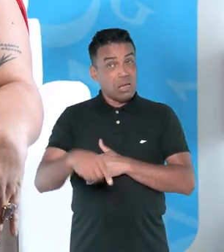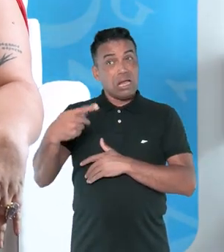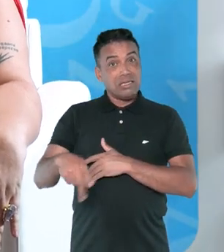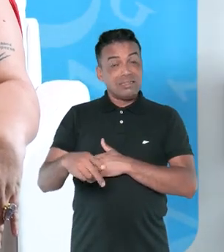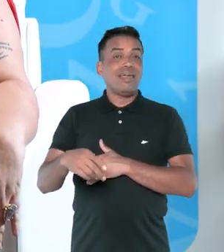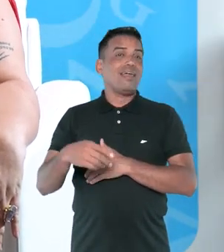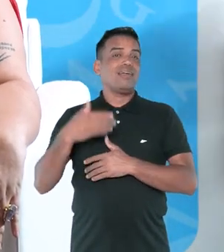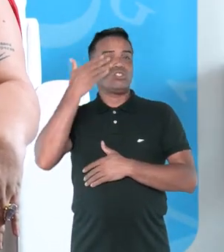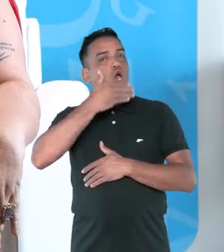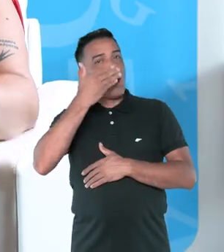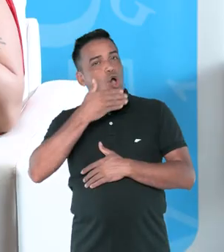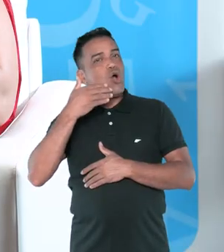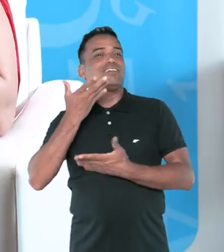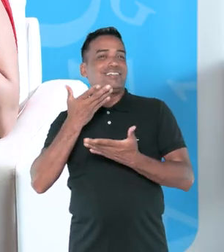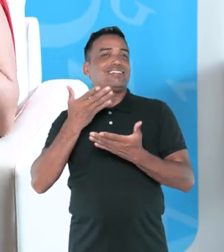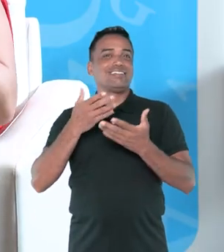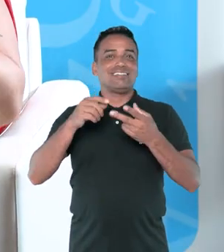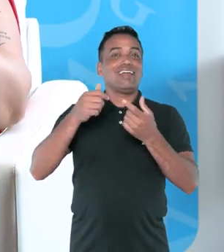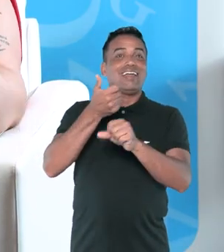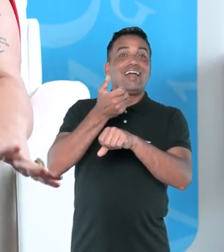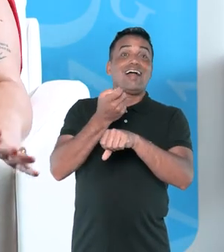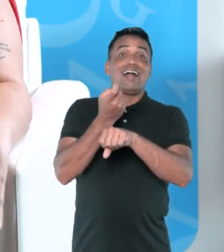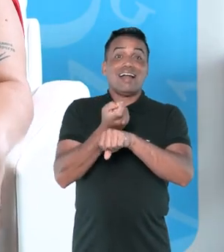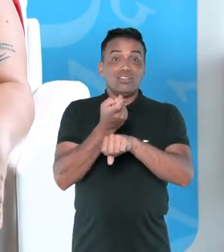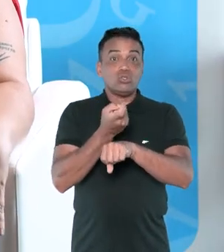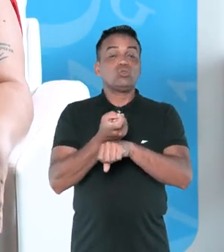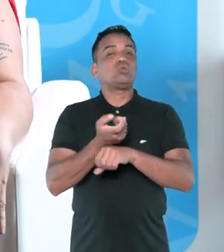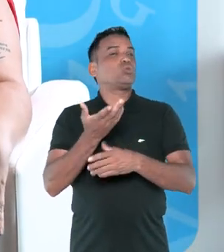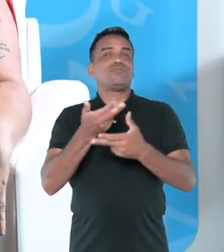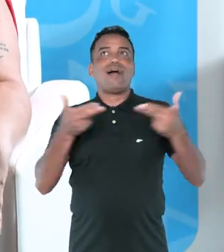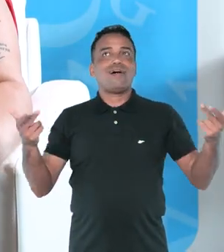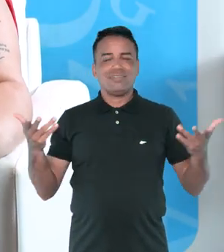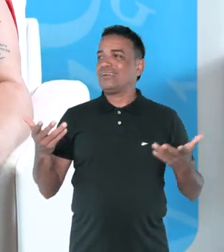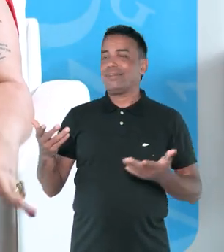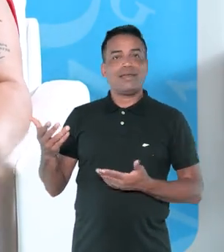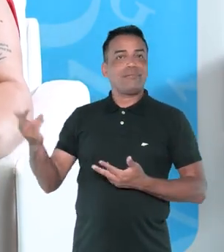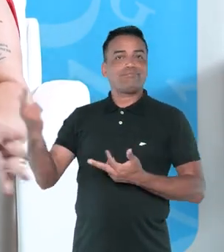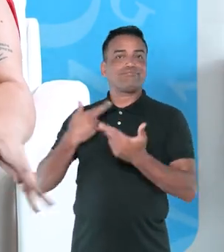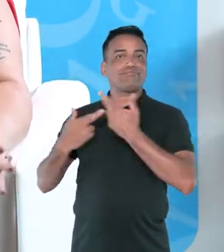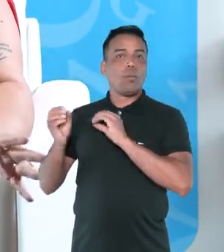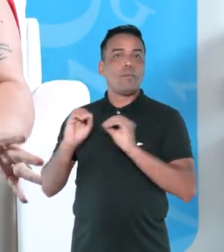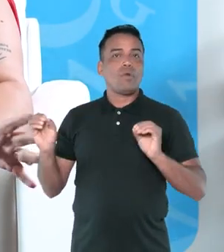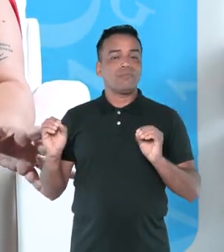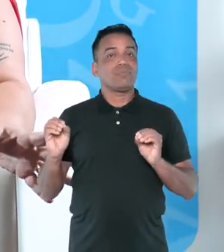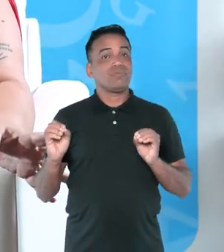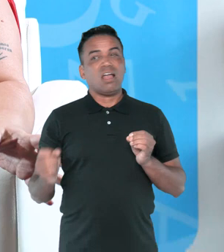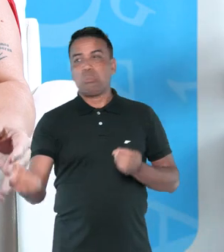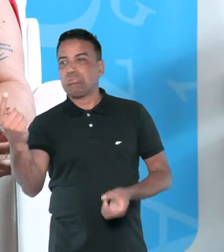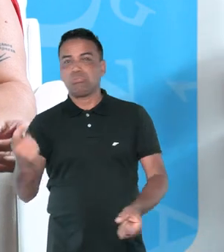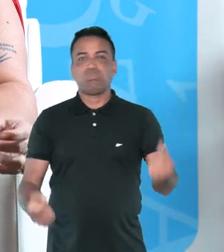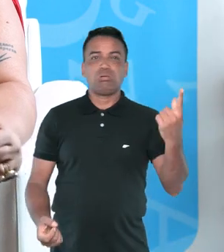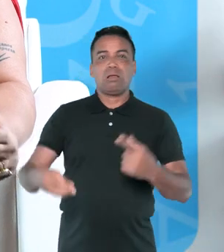tem rapadura, caju, castanha. Ninguém dava o menor cabimento para mim, não dava a menor bola. Aí um ou outro, acho que só a